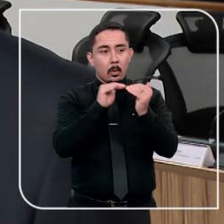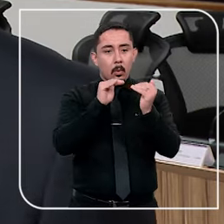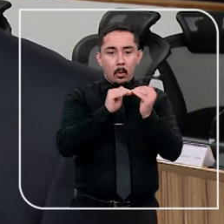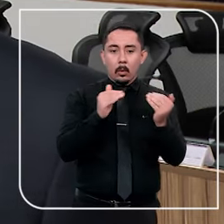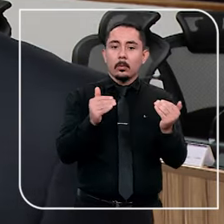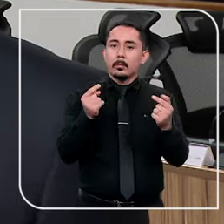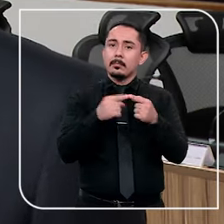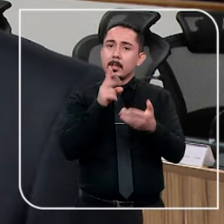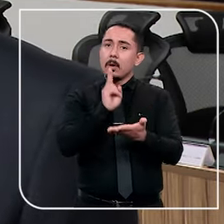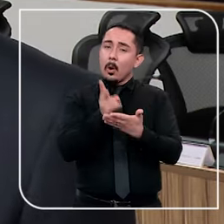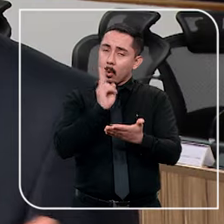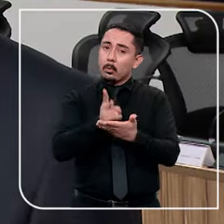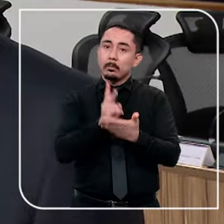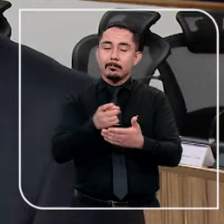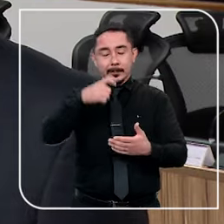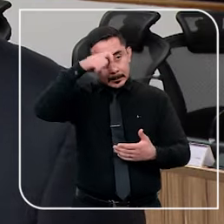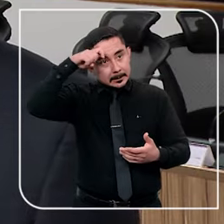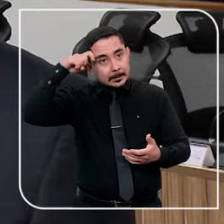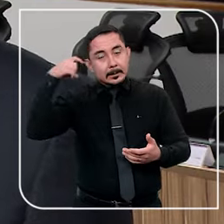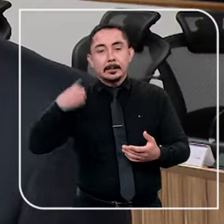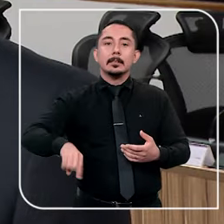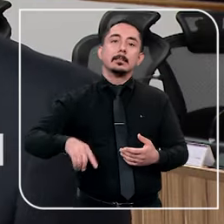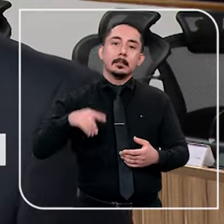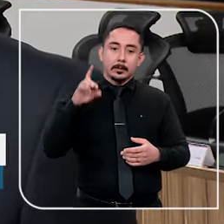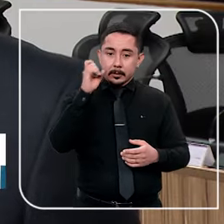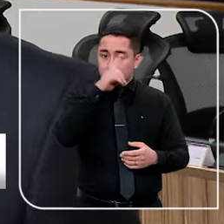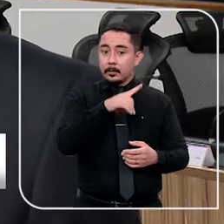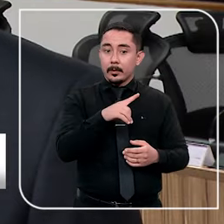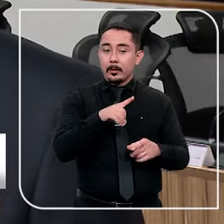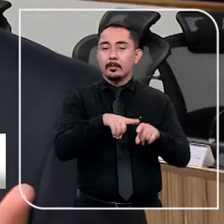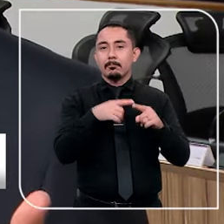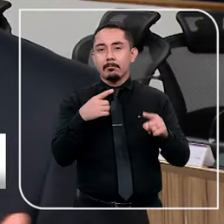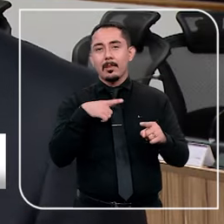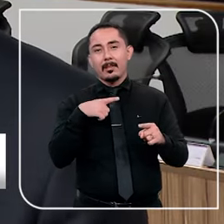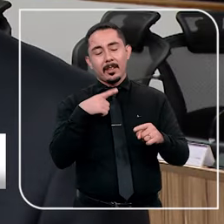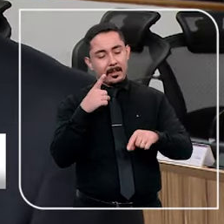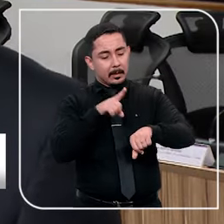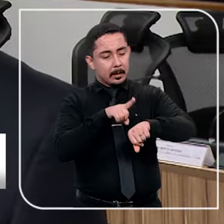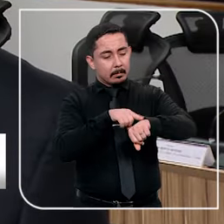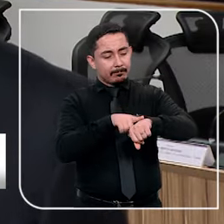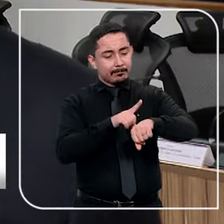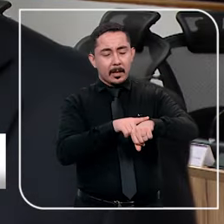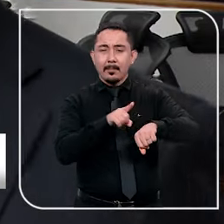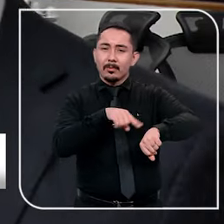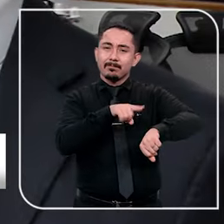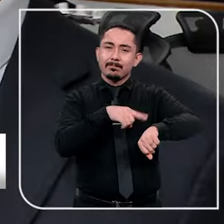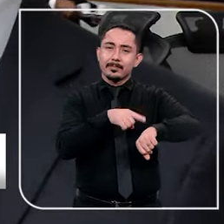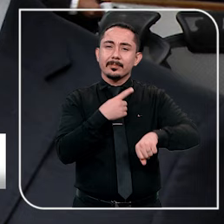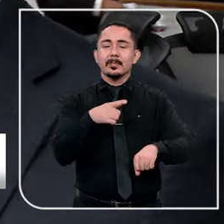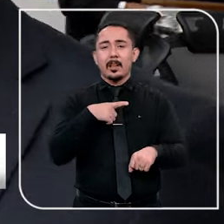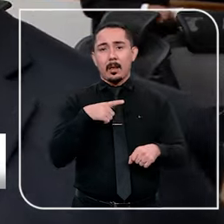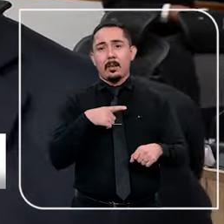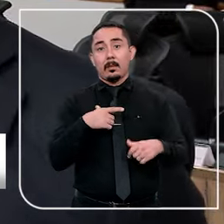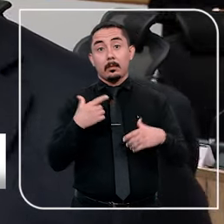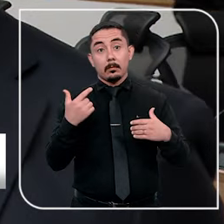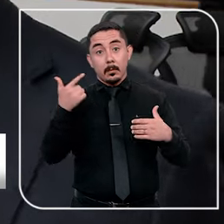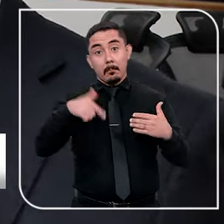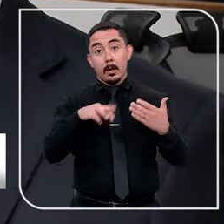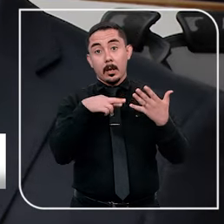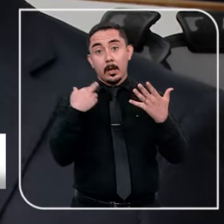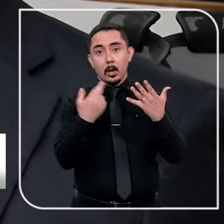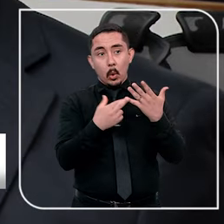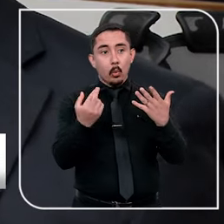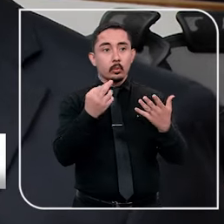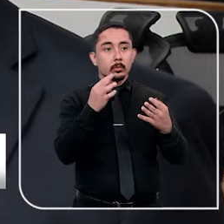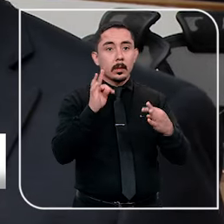de conformidade é um trabalho constante é um trabalho árduo e é um trabalho que demanda muito tempo então quanto mais recursos